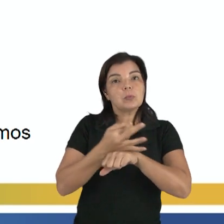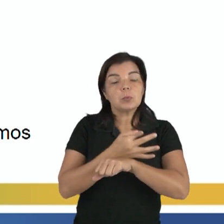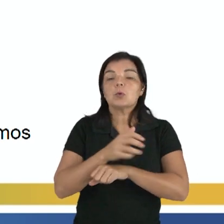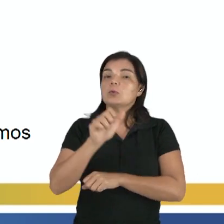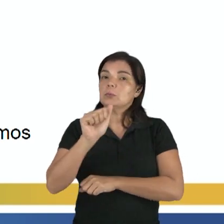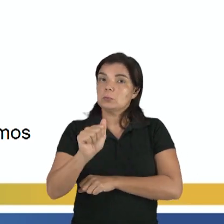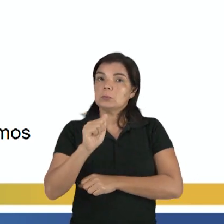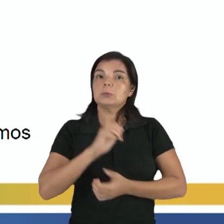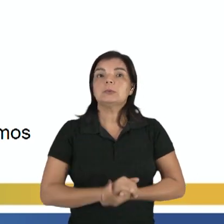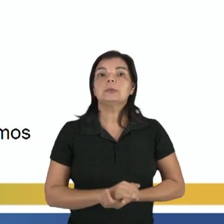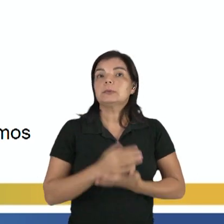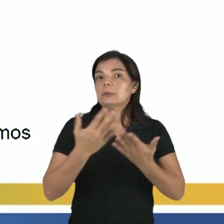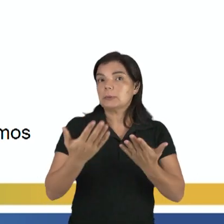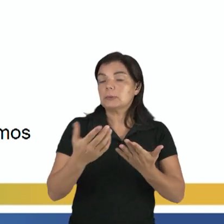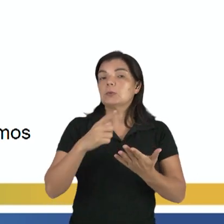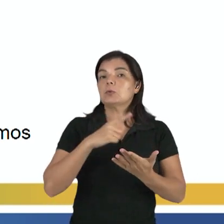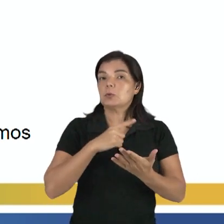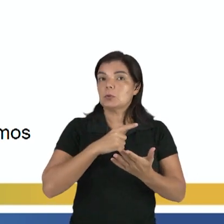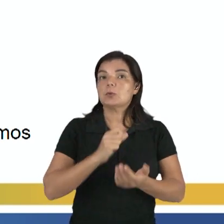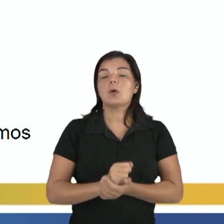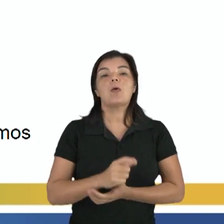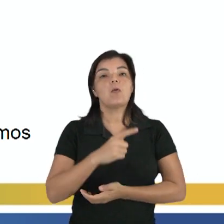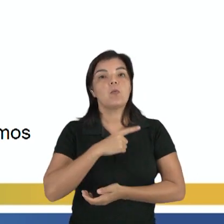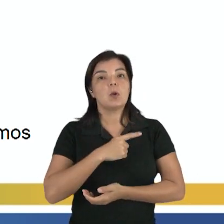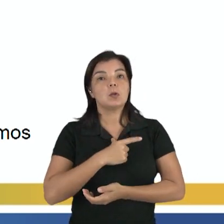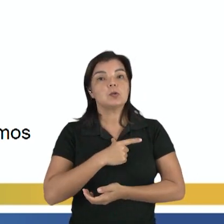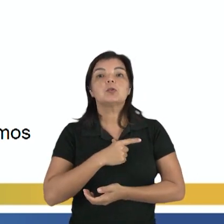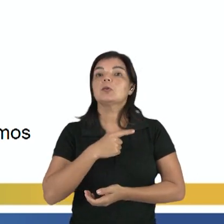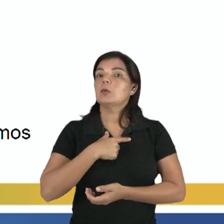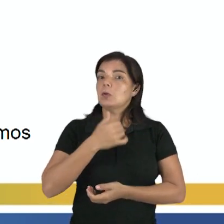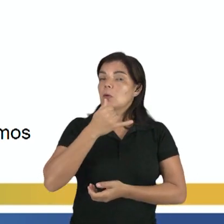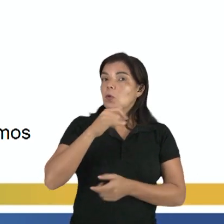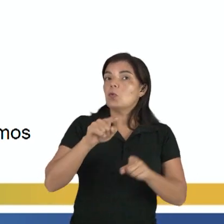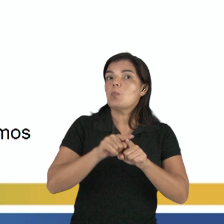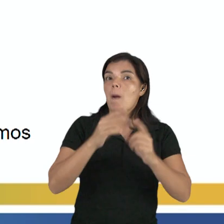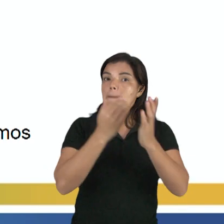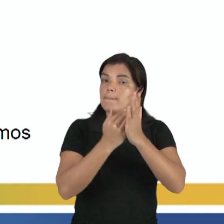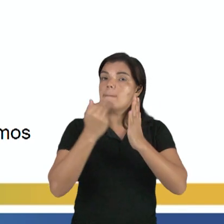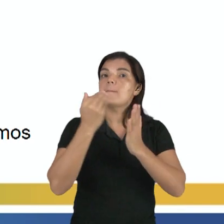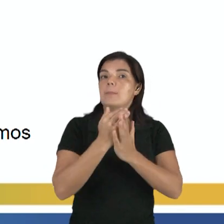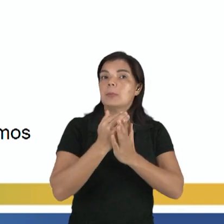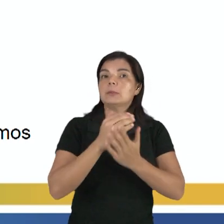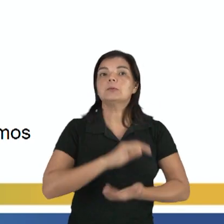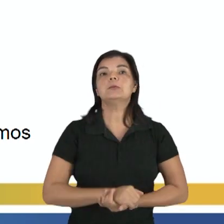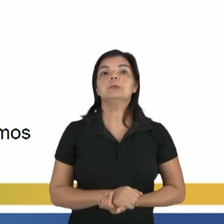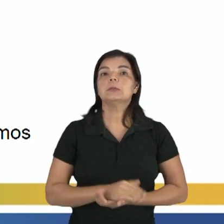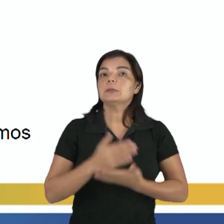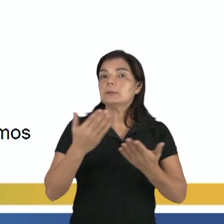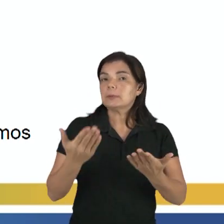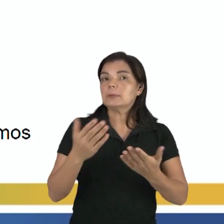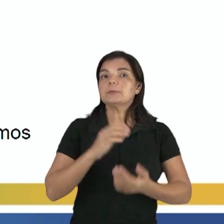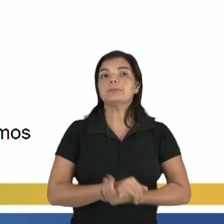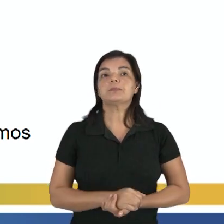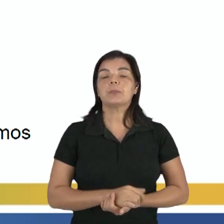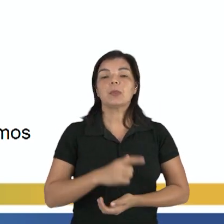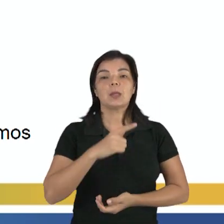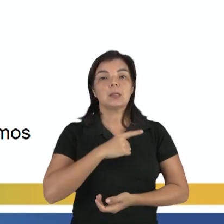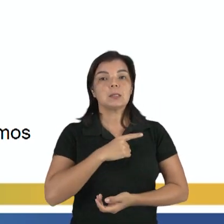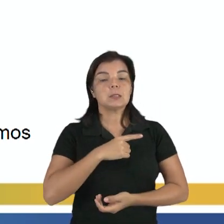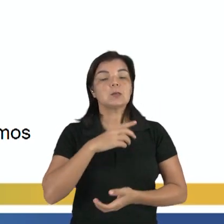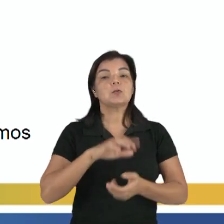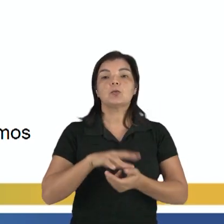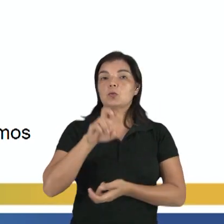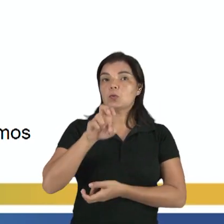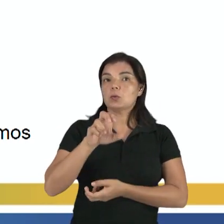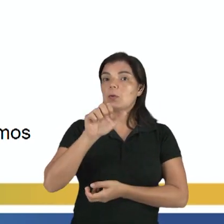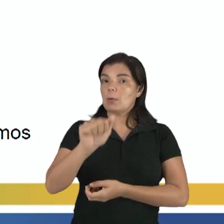tá Nesse caso tem que ser um fusível que tivesse uma corrente que eles portasse um valor maior tá eu esse caso ela